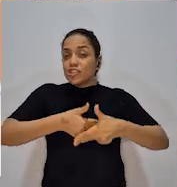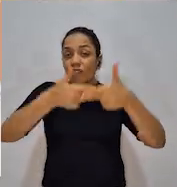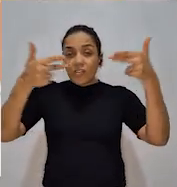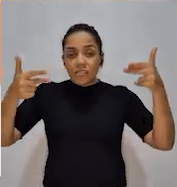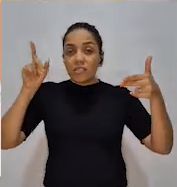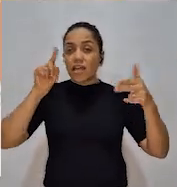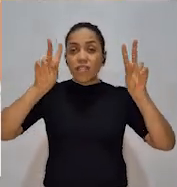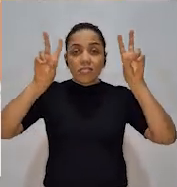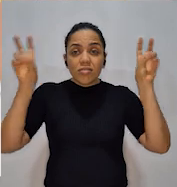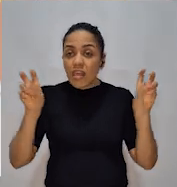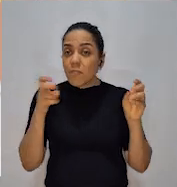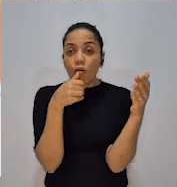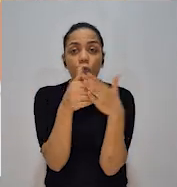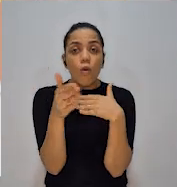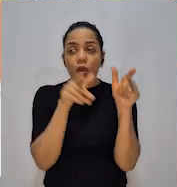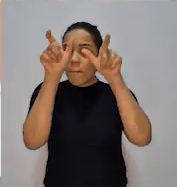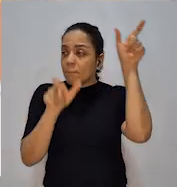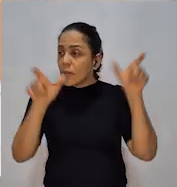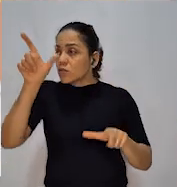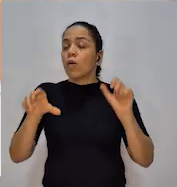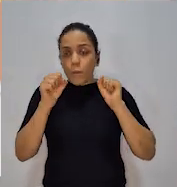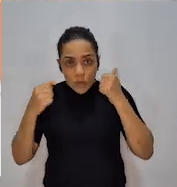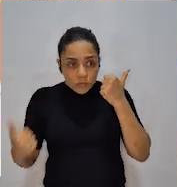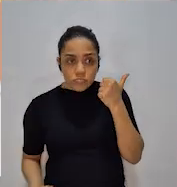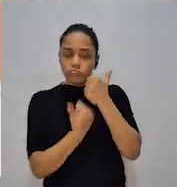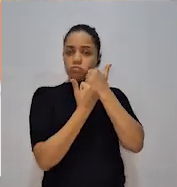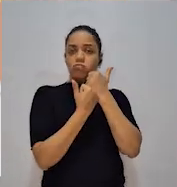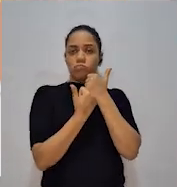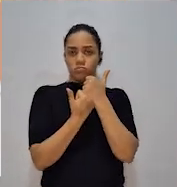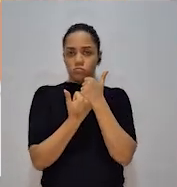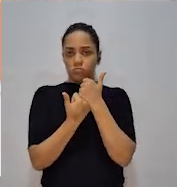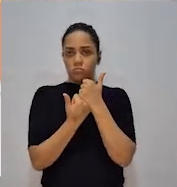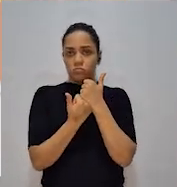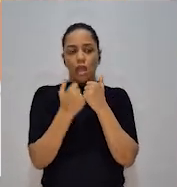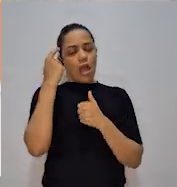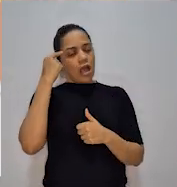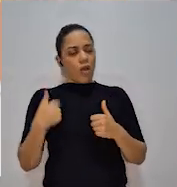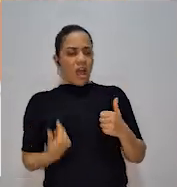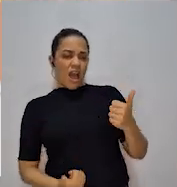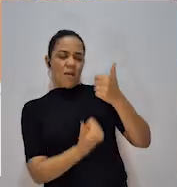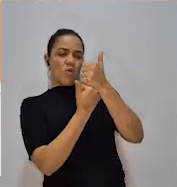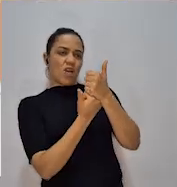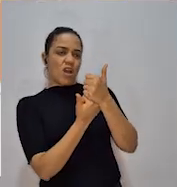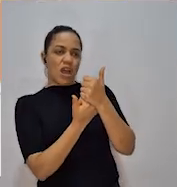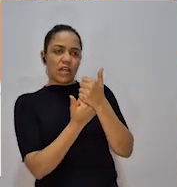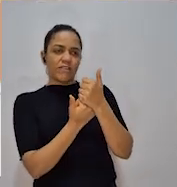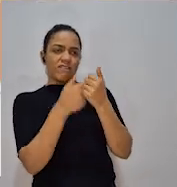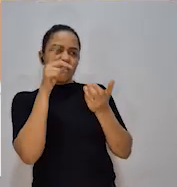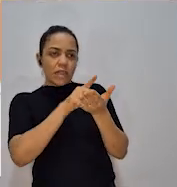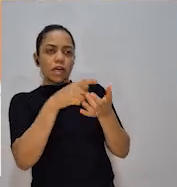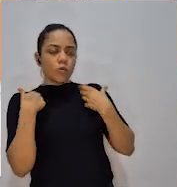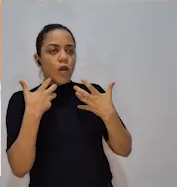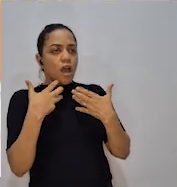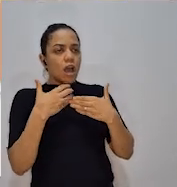qualquer pessoa e todas as pessoas podem advogar a favor. Mas, claro, se a gente está falando do advocacy de forma estruturada,